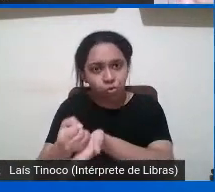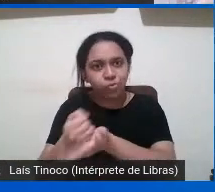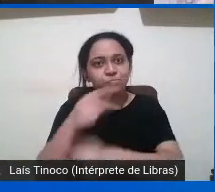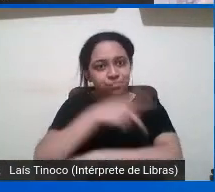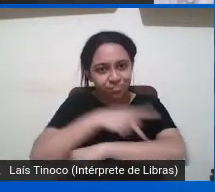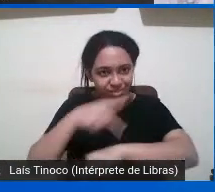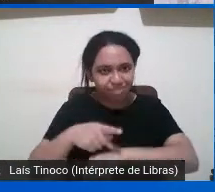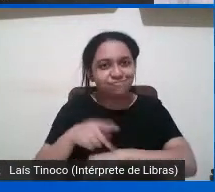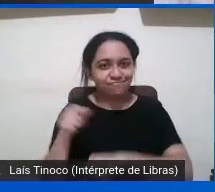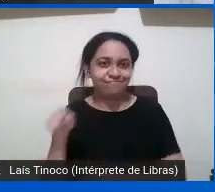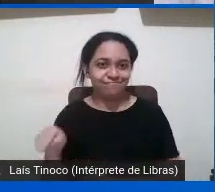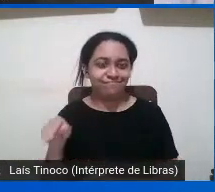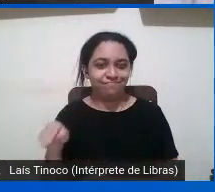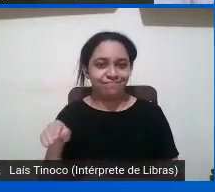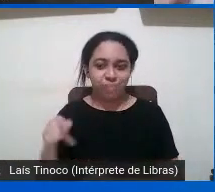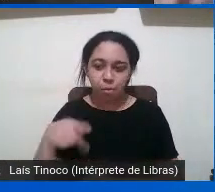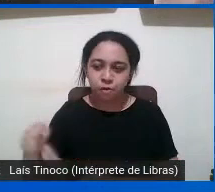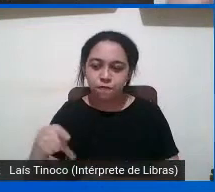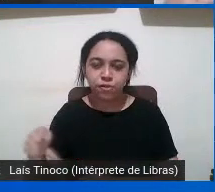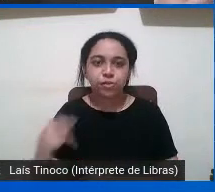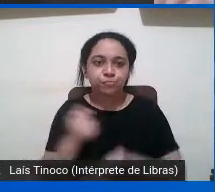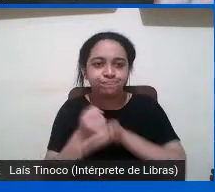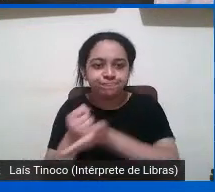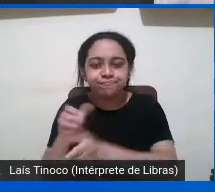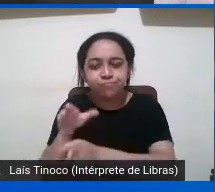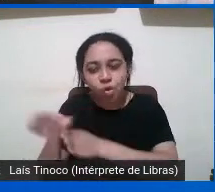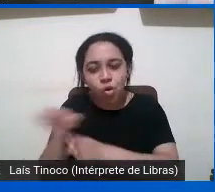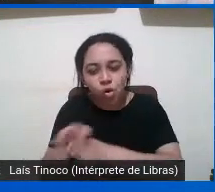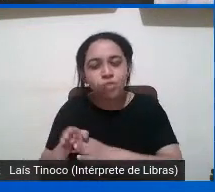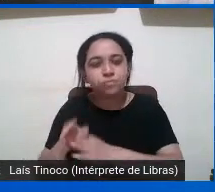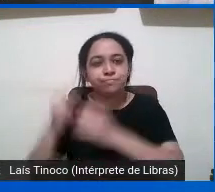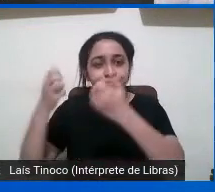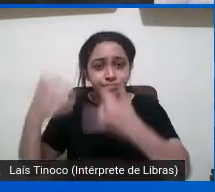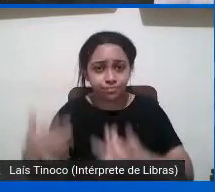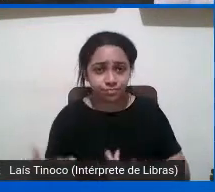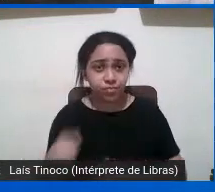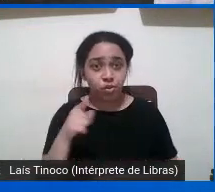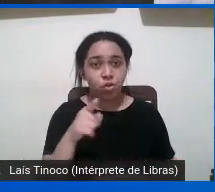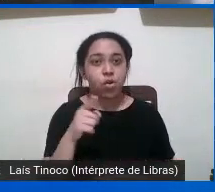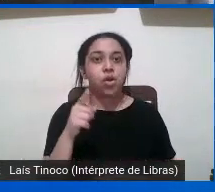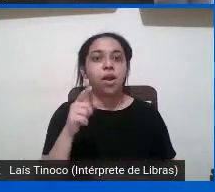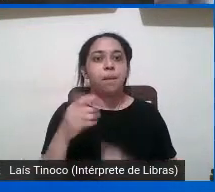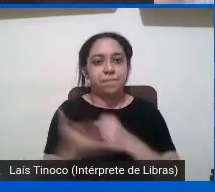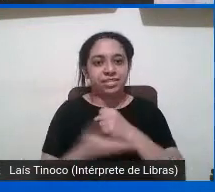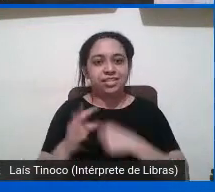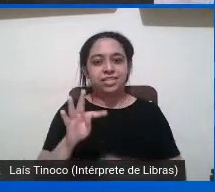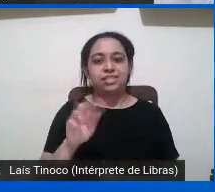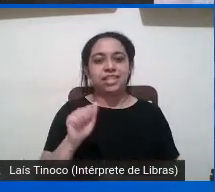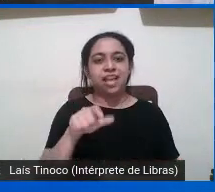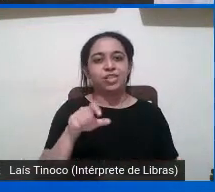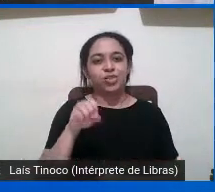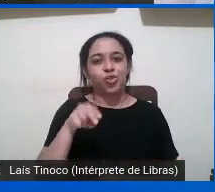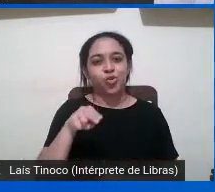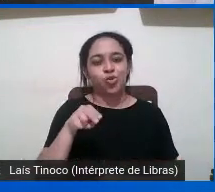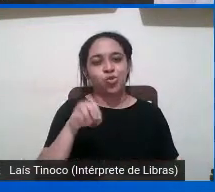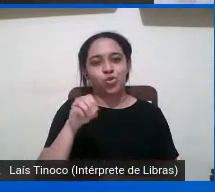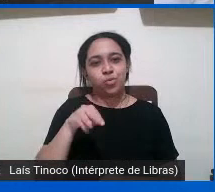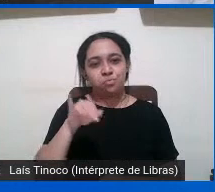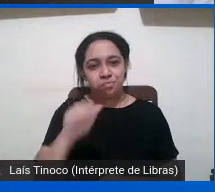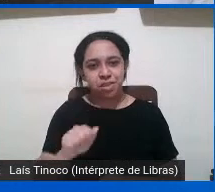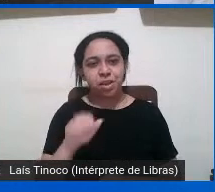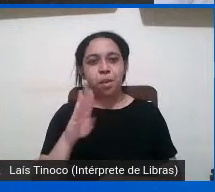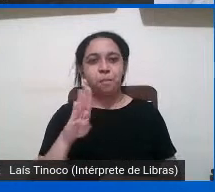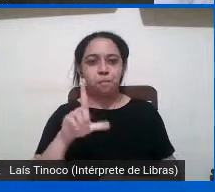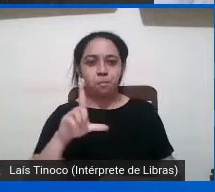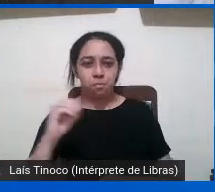nós intencionamos um objetivo pautado na taxonomia de Bloom selecionamos os conteúdos na Perspectiva do